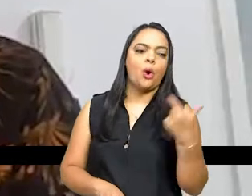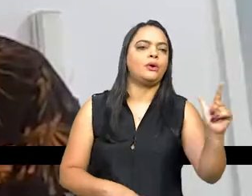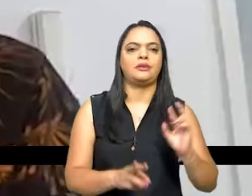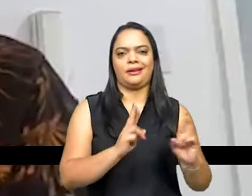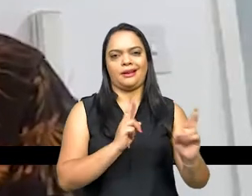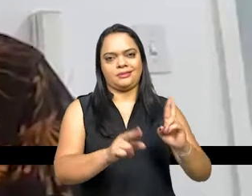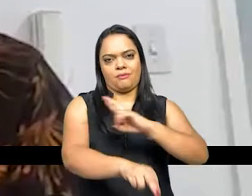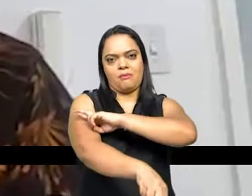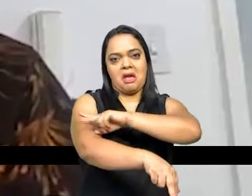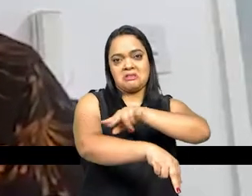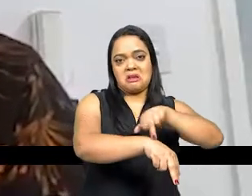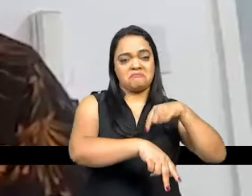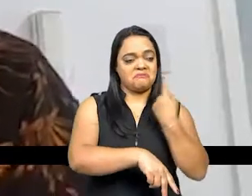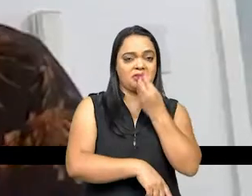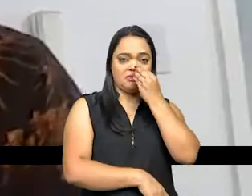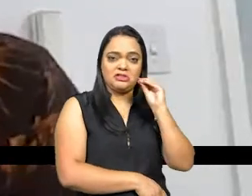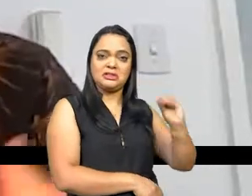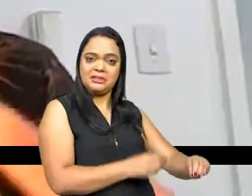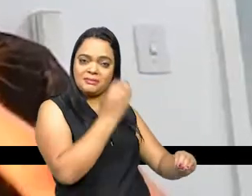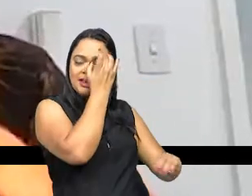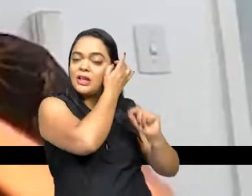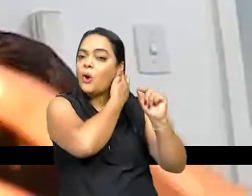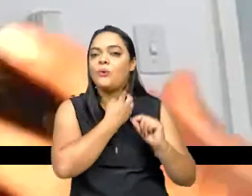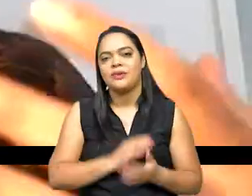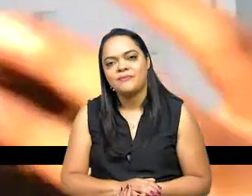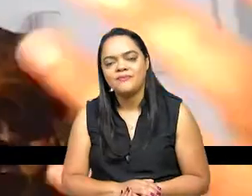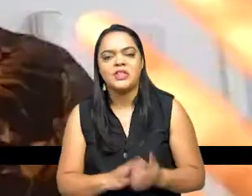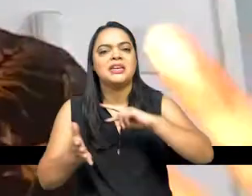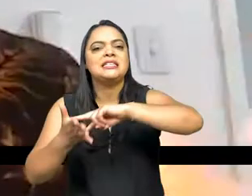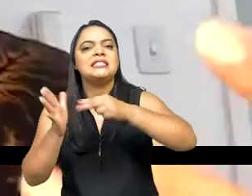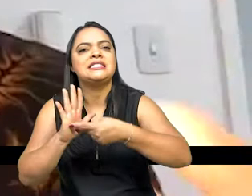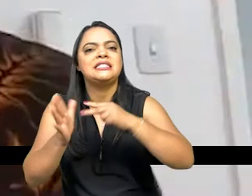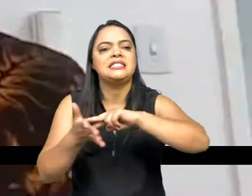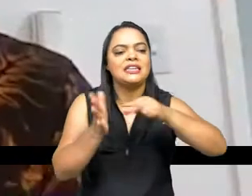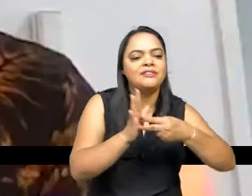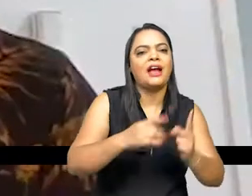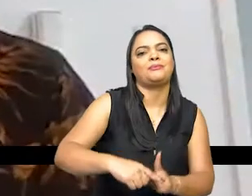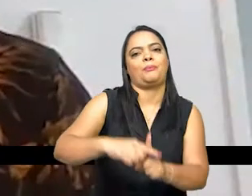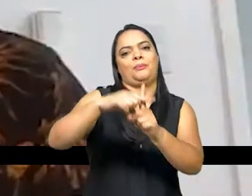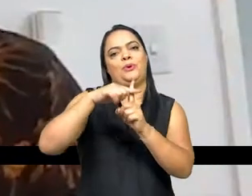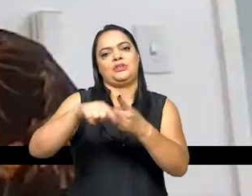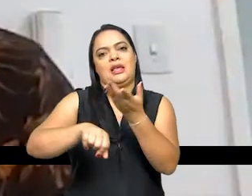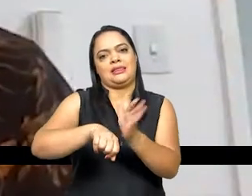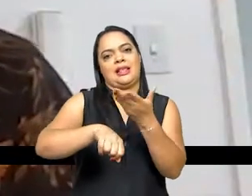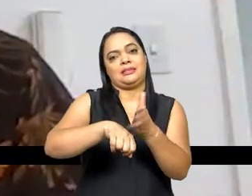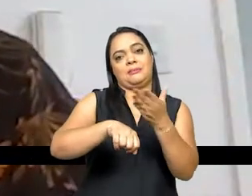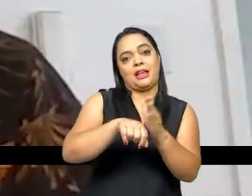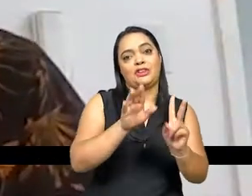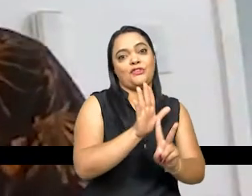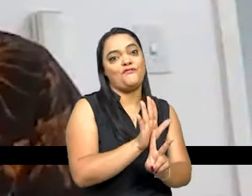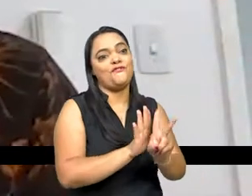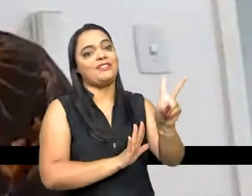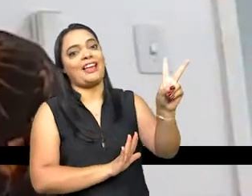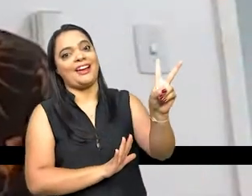raciais para as quais a gente nunca olhou, que é a dimensão dos significados positivos, das práticas de